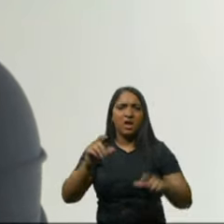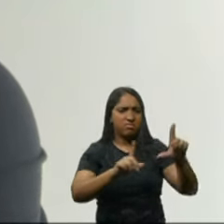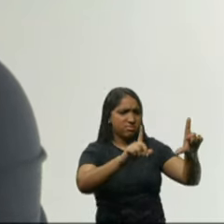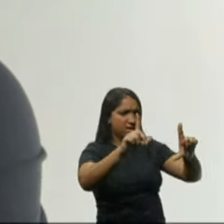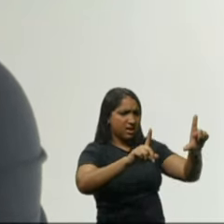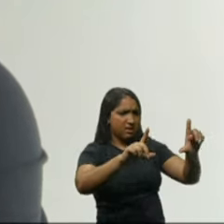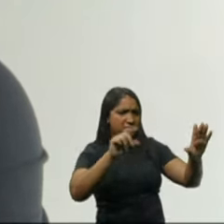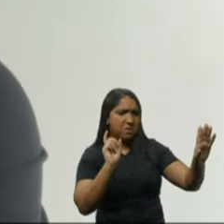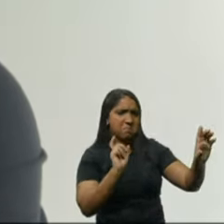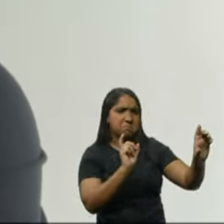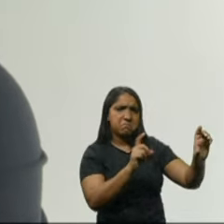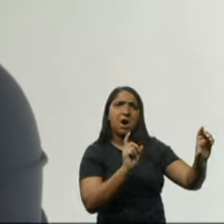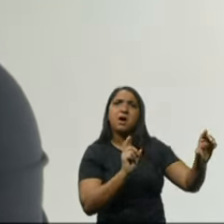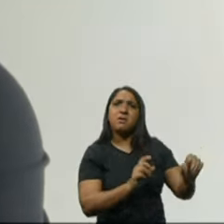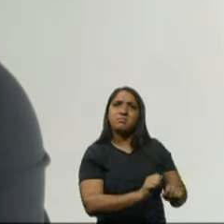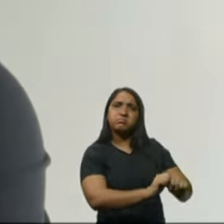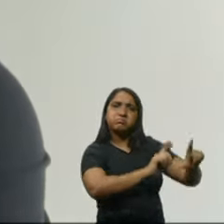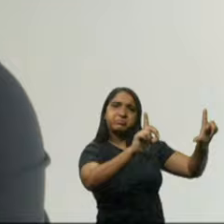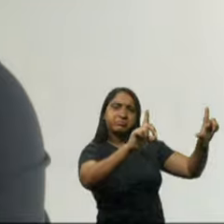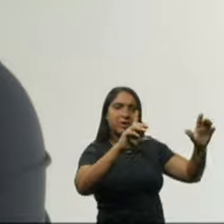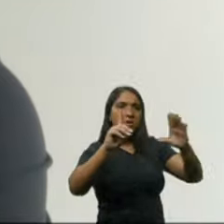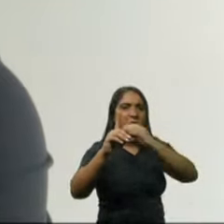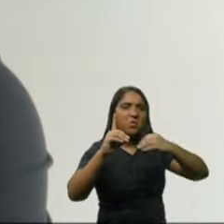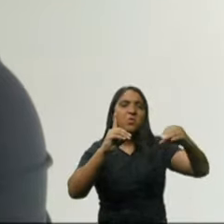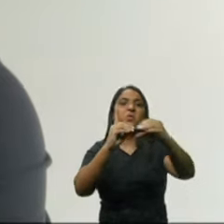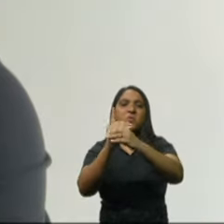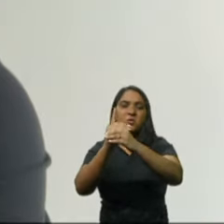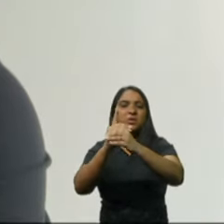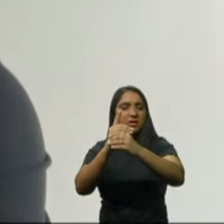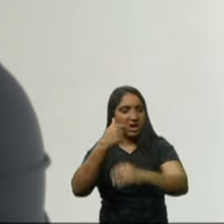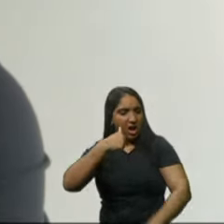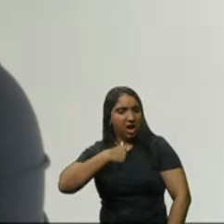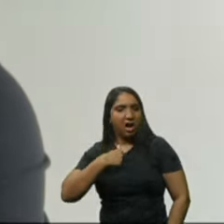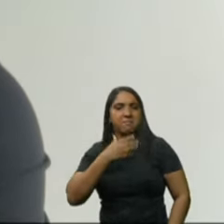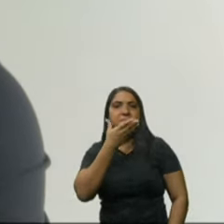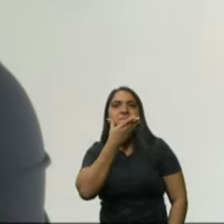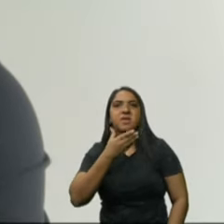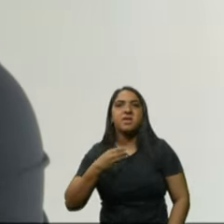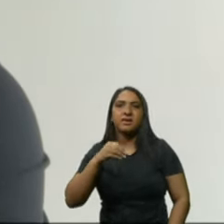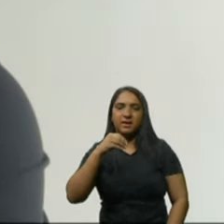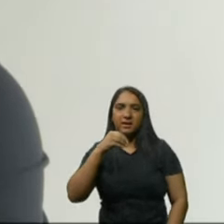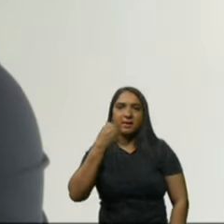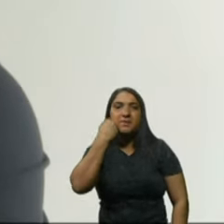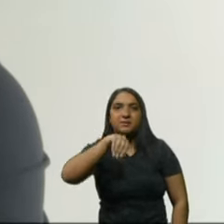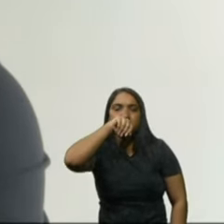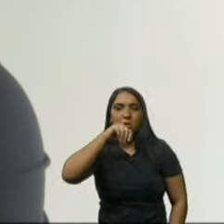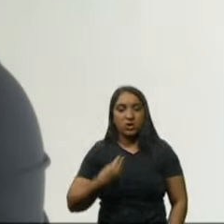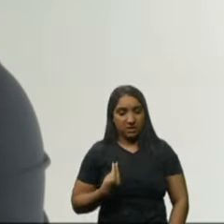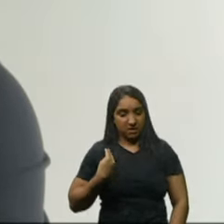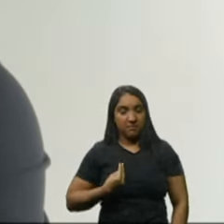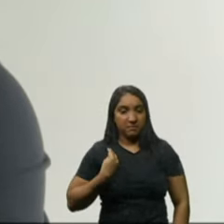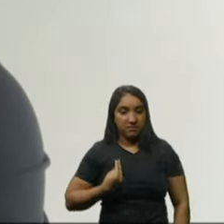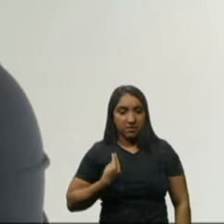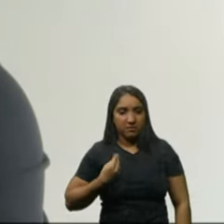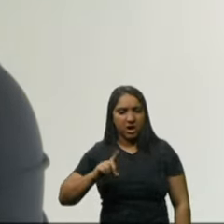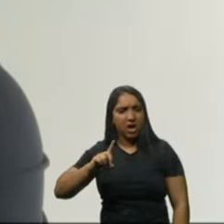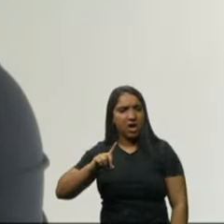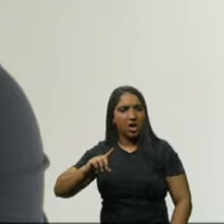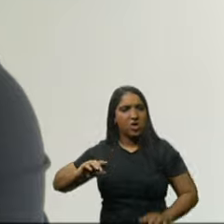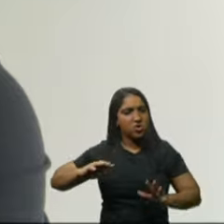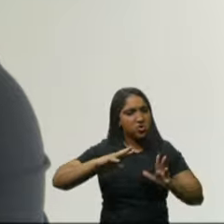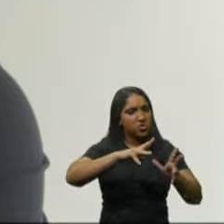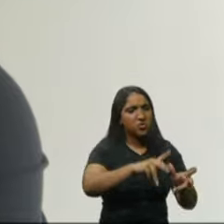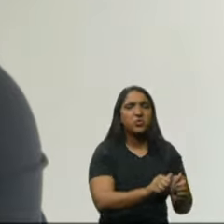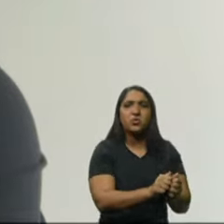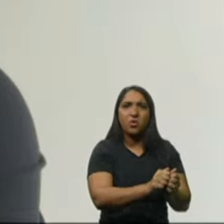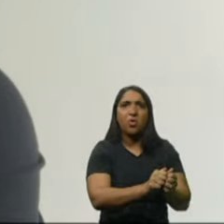autorização do mesmo culto que minha esposa estava cantando e todas as palavras que eu falar recebemos até